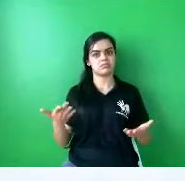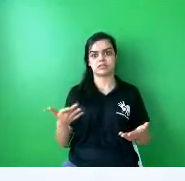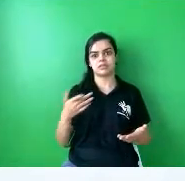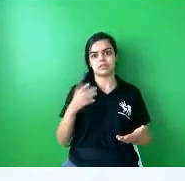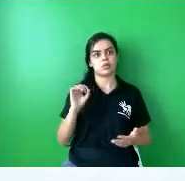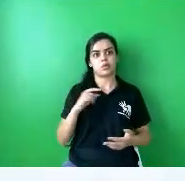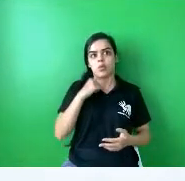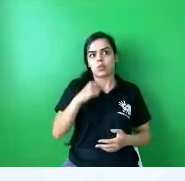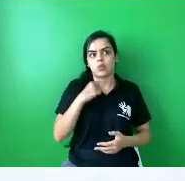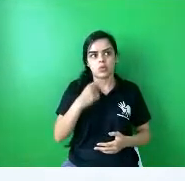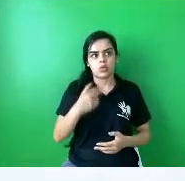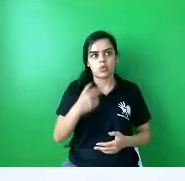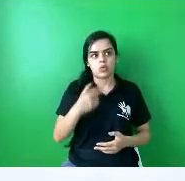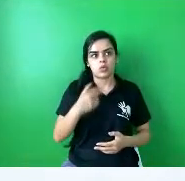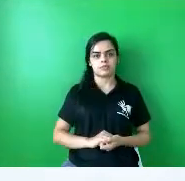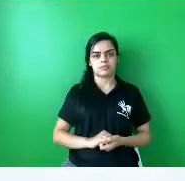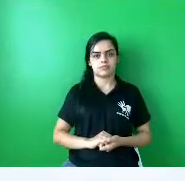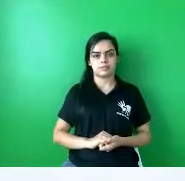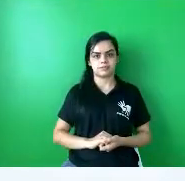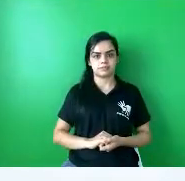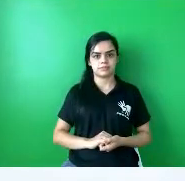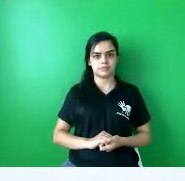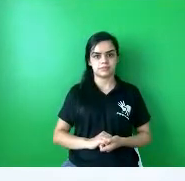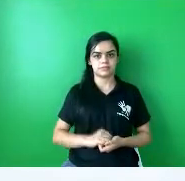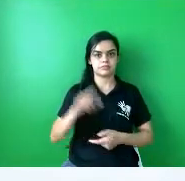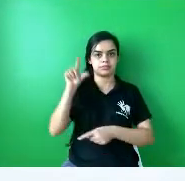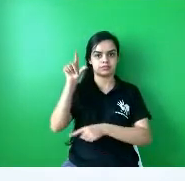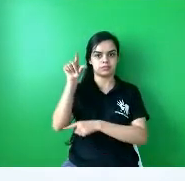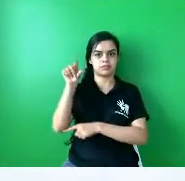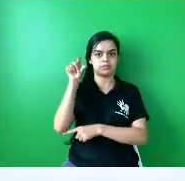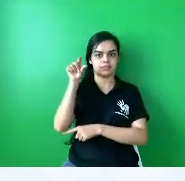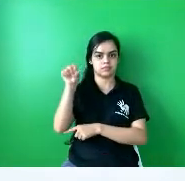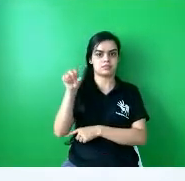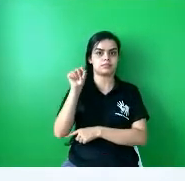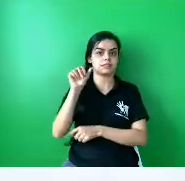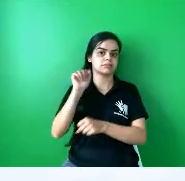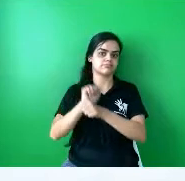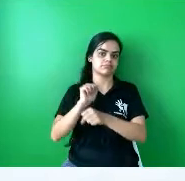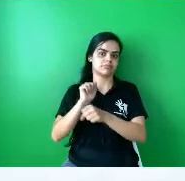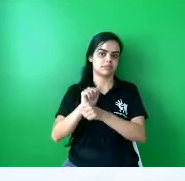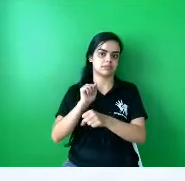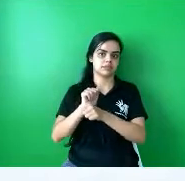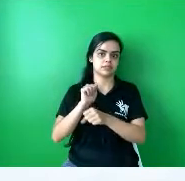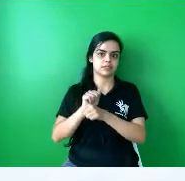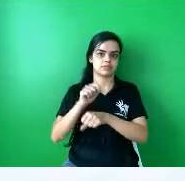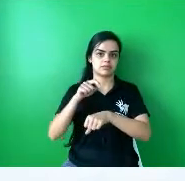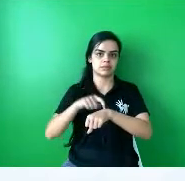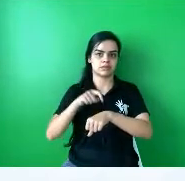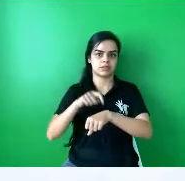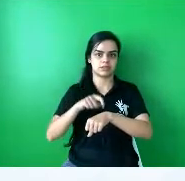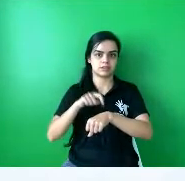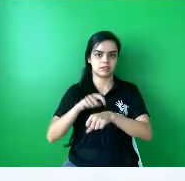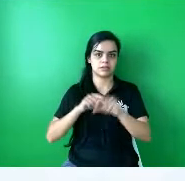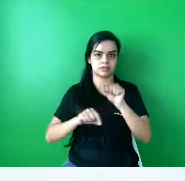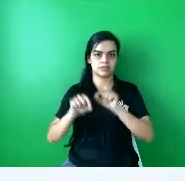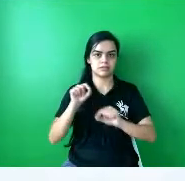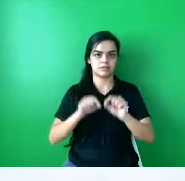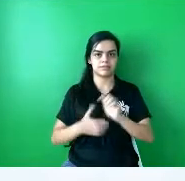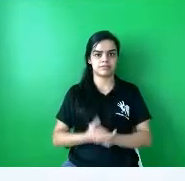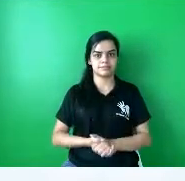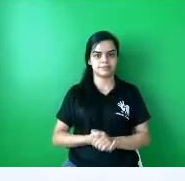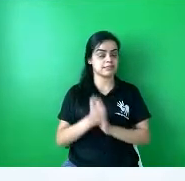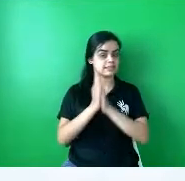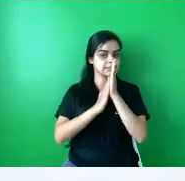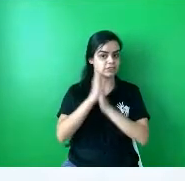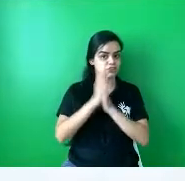consegue, né? Então, Guaraqueçaba, infelizmente, a gente vai ter que esperar aí mais um pouco e ansiosos para isso.